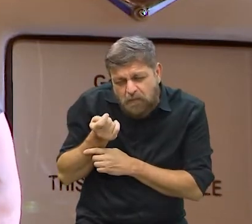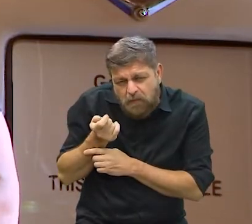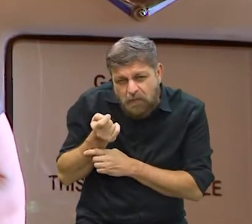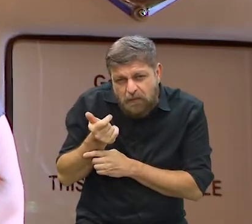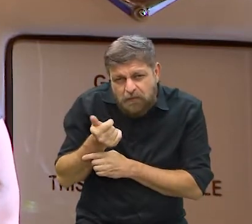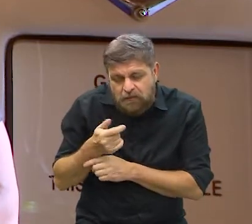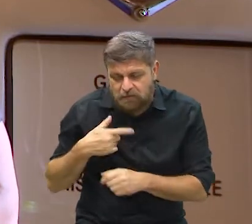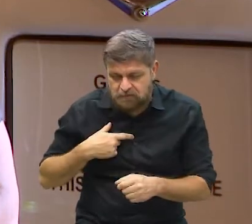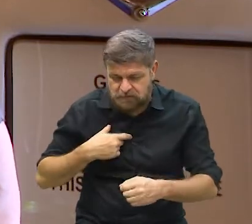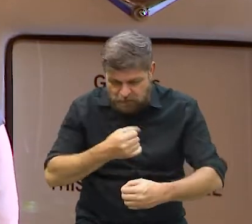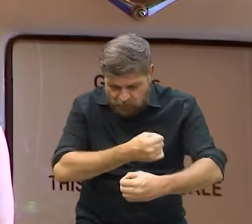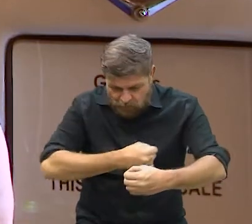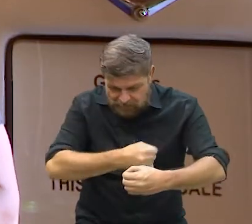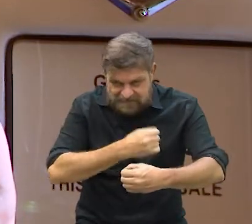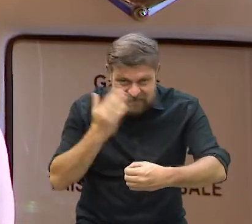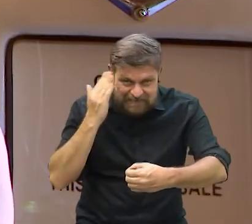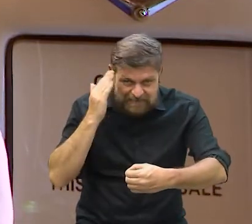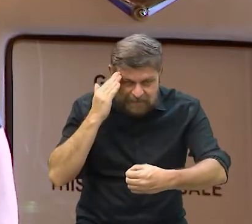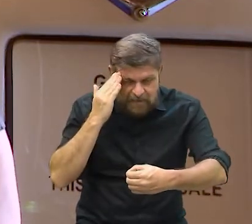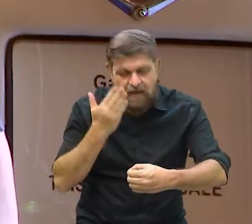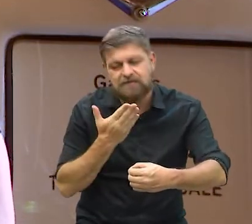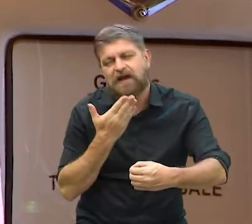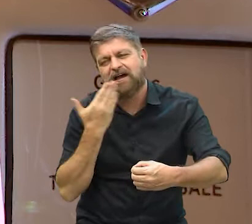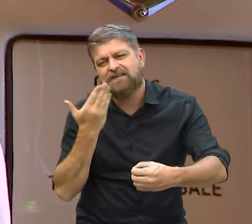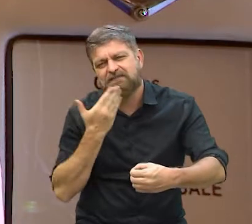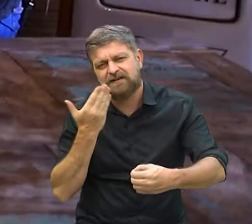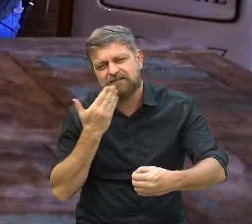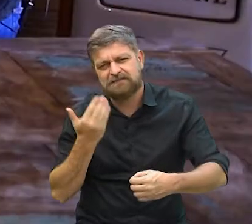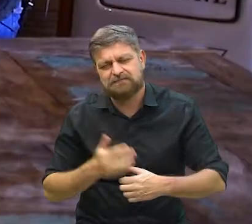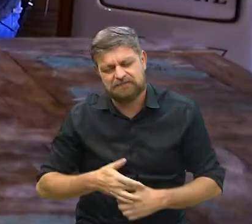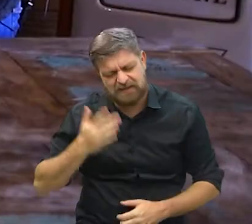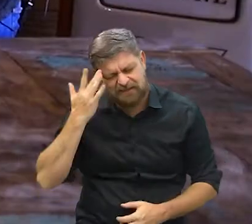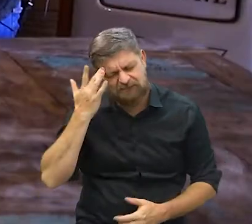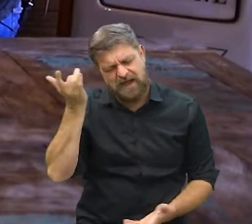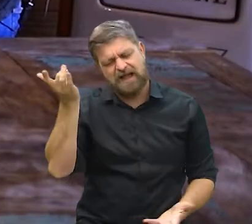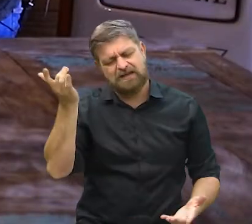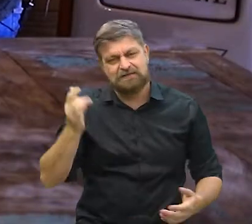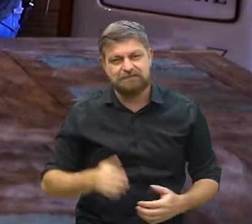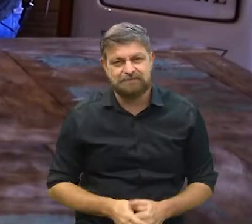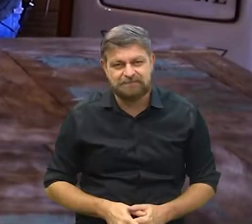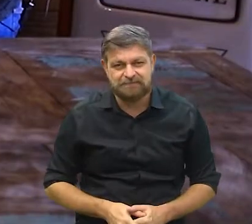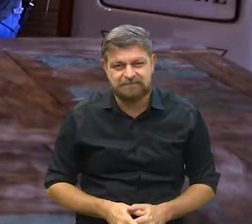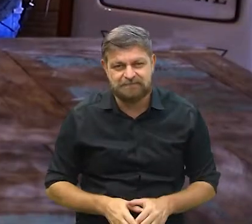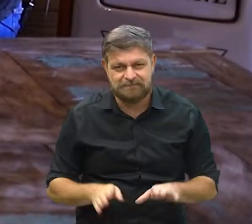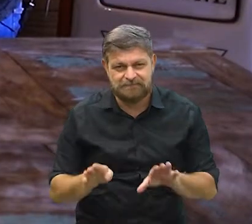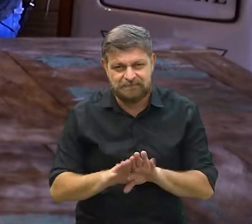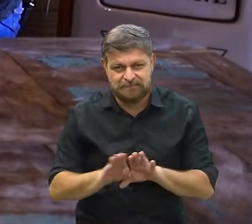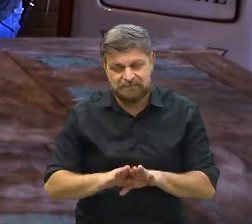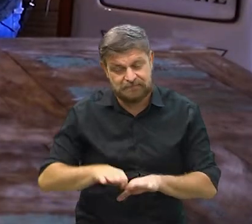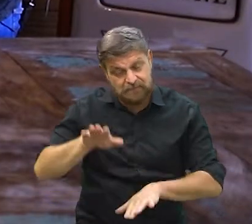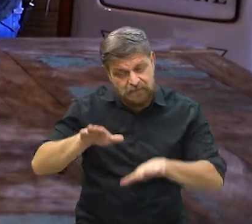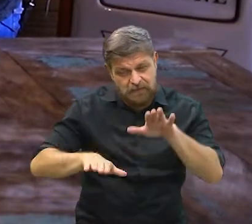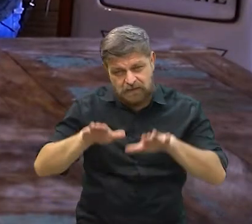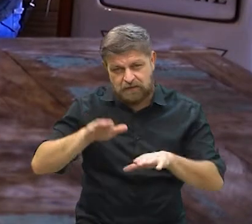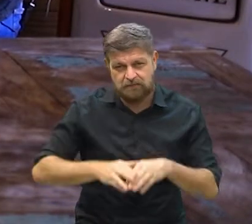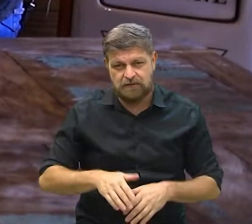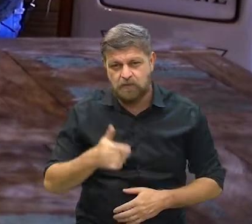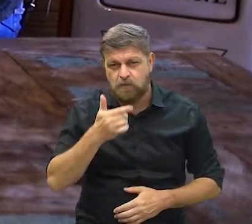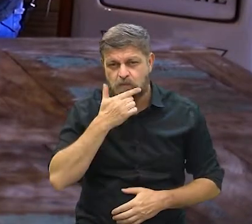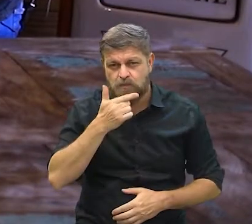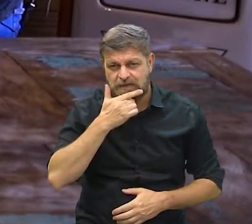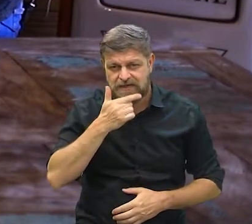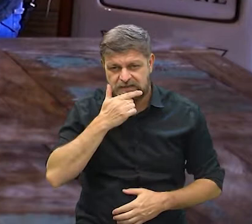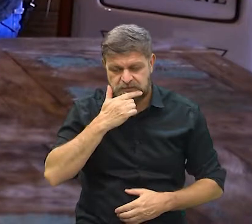um pouco de noção de cozinha, é muito fácil de fazer. E olha só, talvez